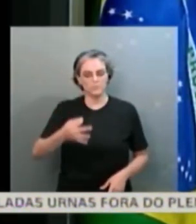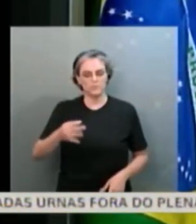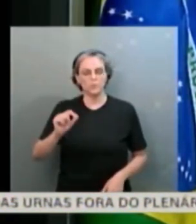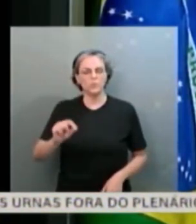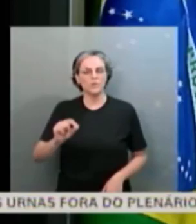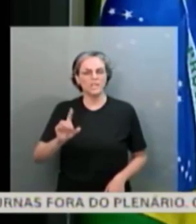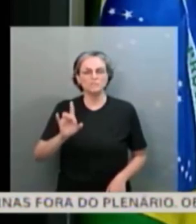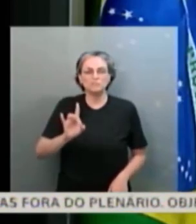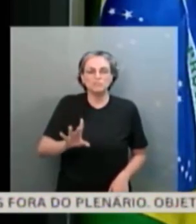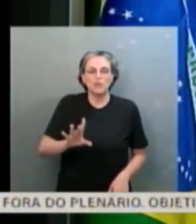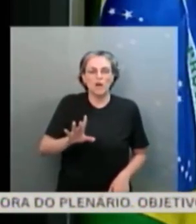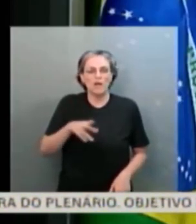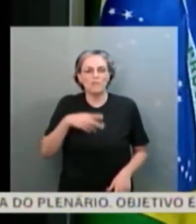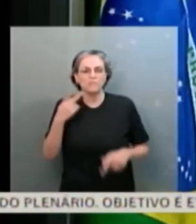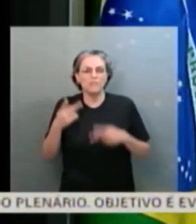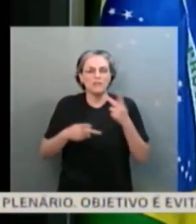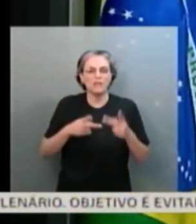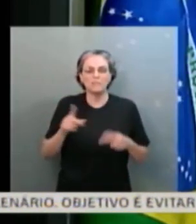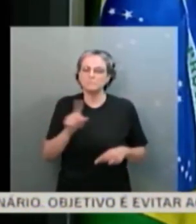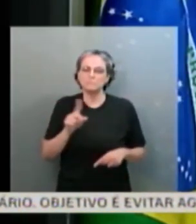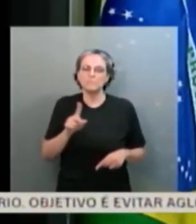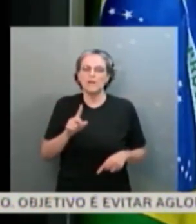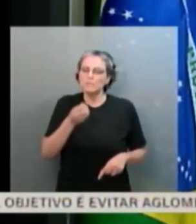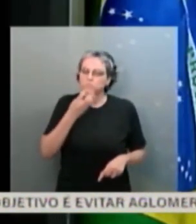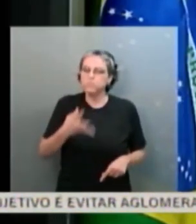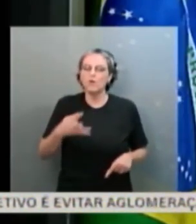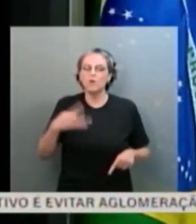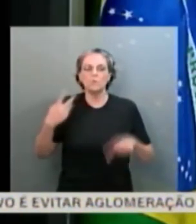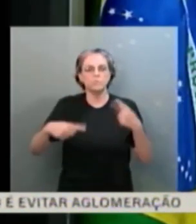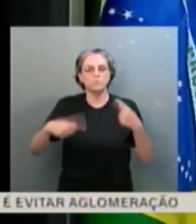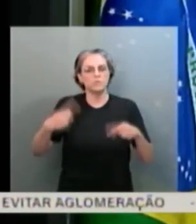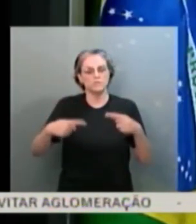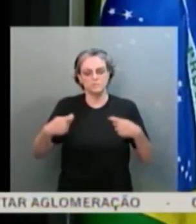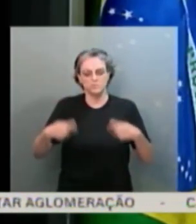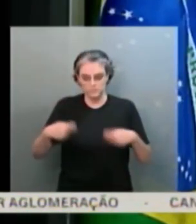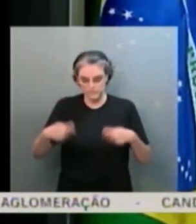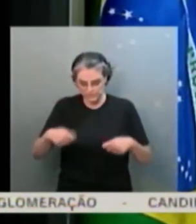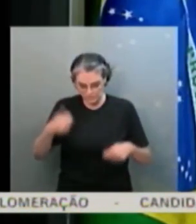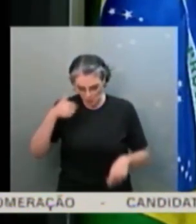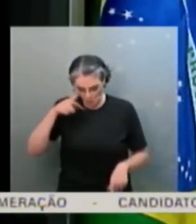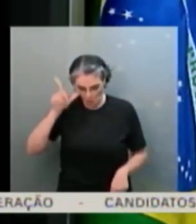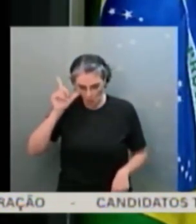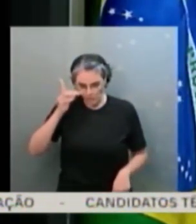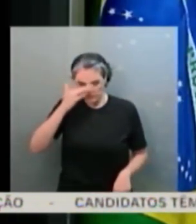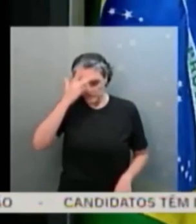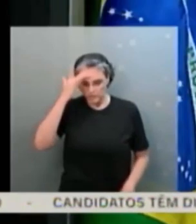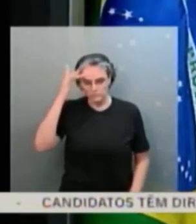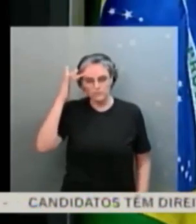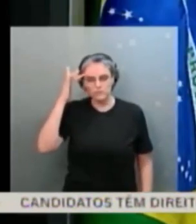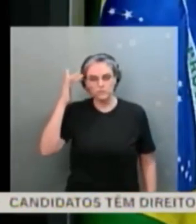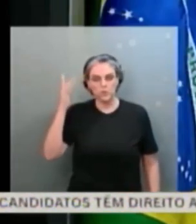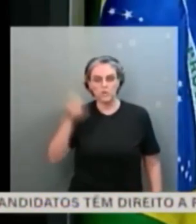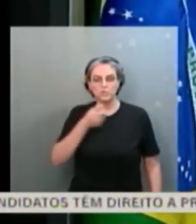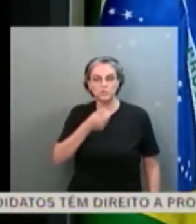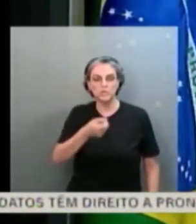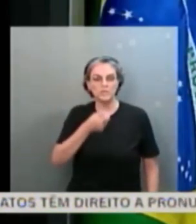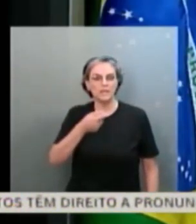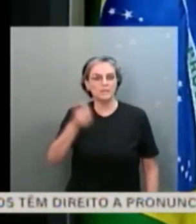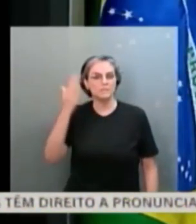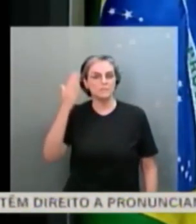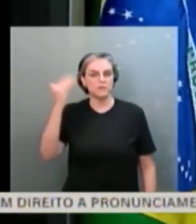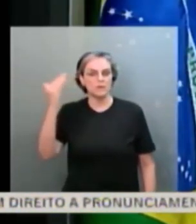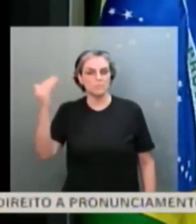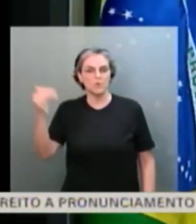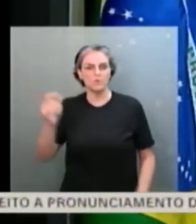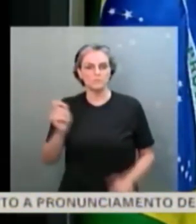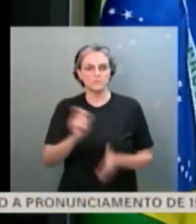rima, uma lição de boa política. Ontem, uma grande jornalista escreveu em sua